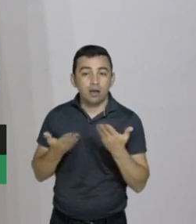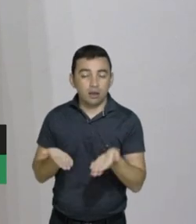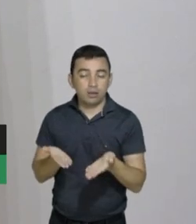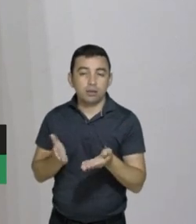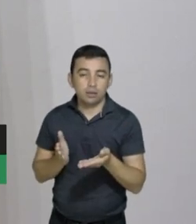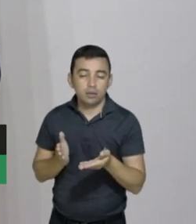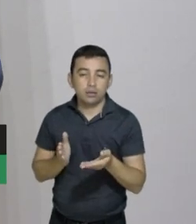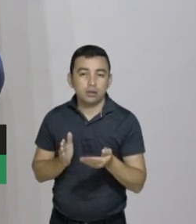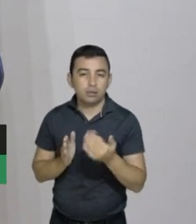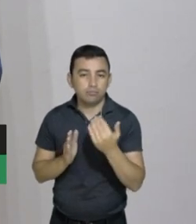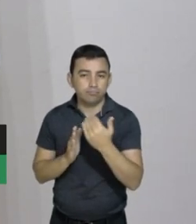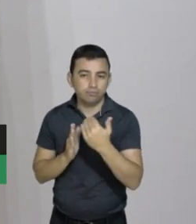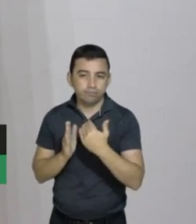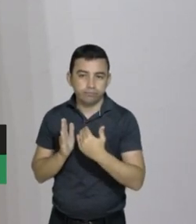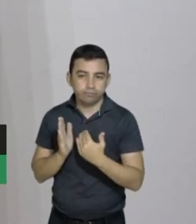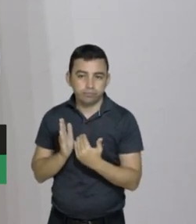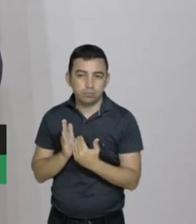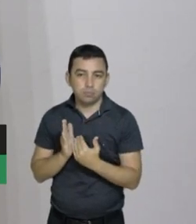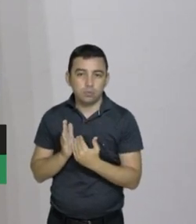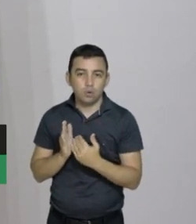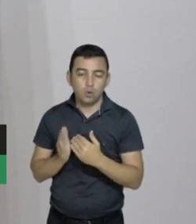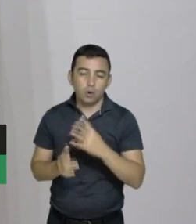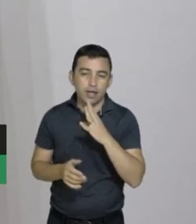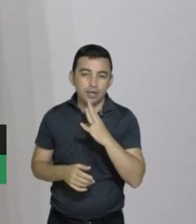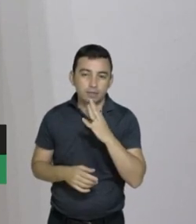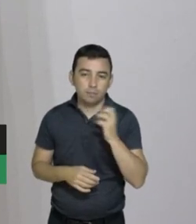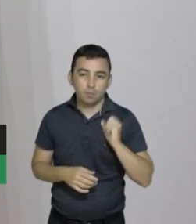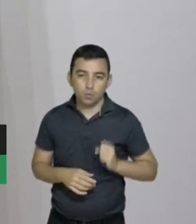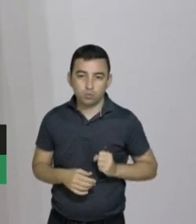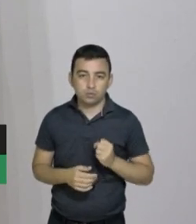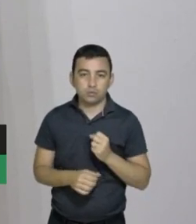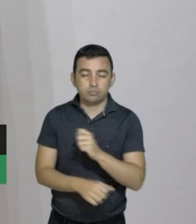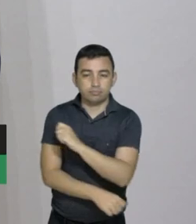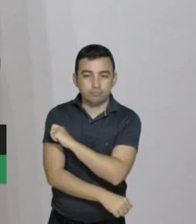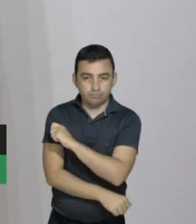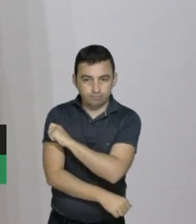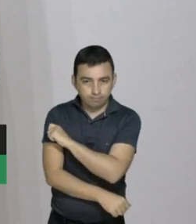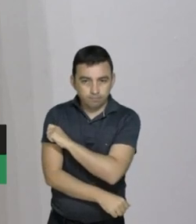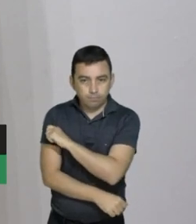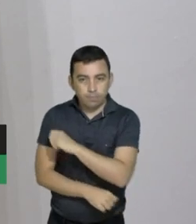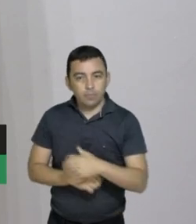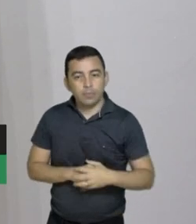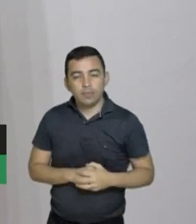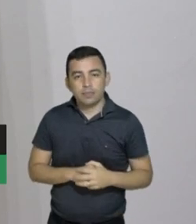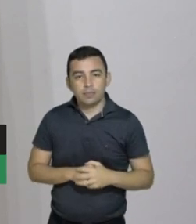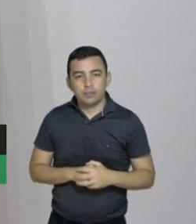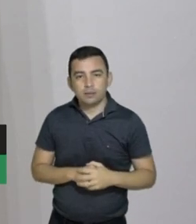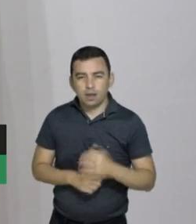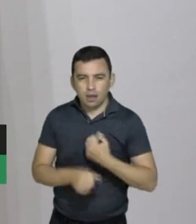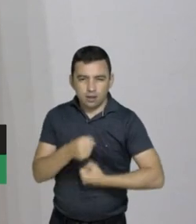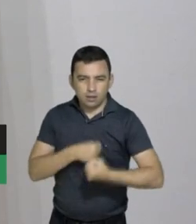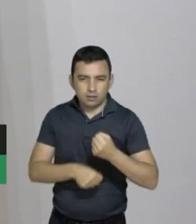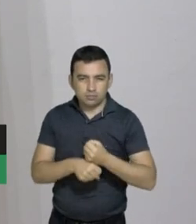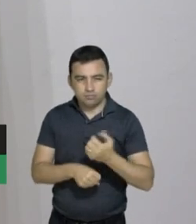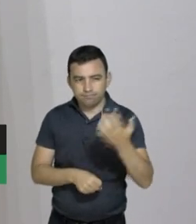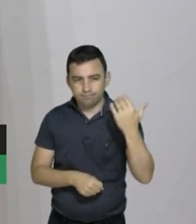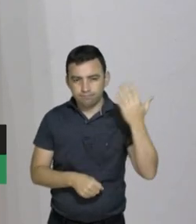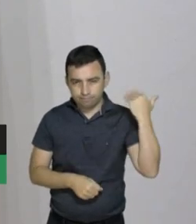conhecido como bolsa estudante no ano no ano retrasado